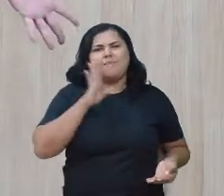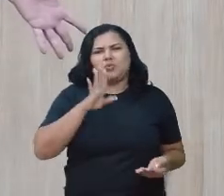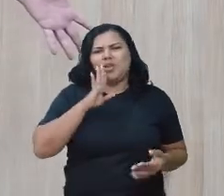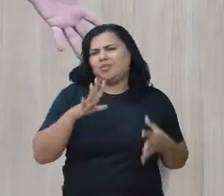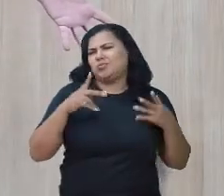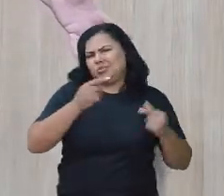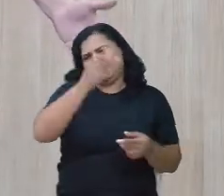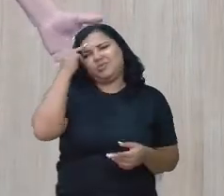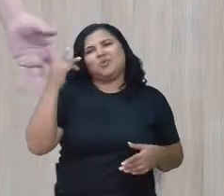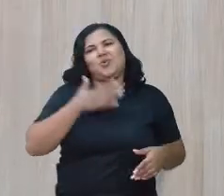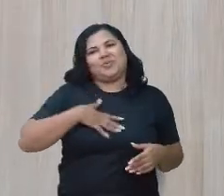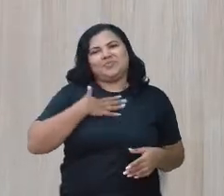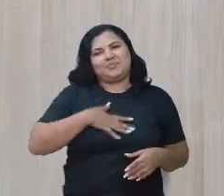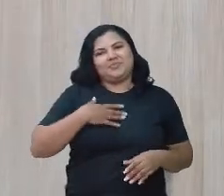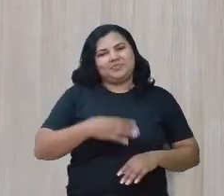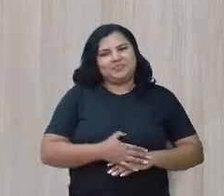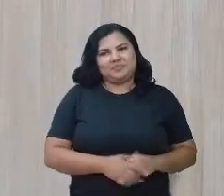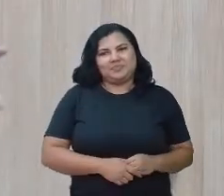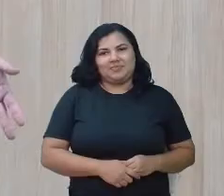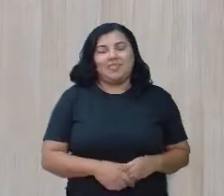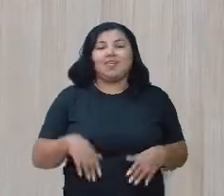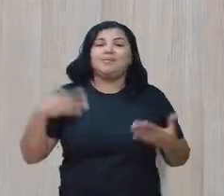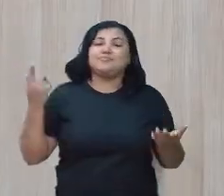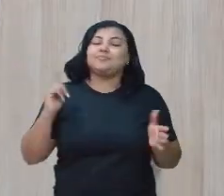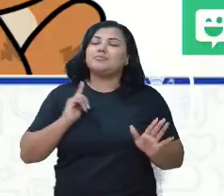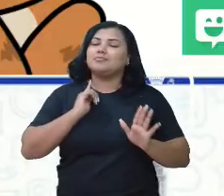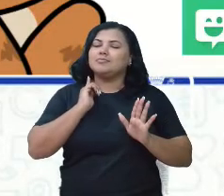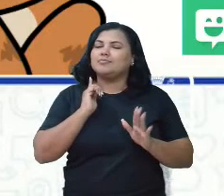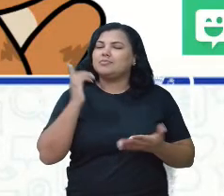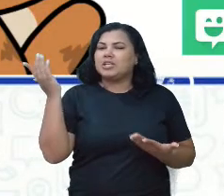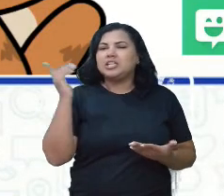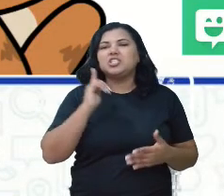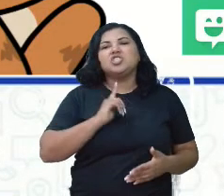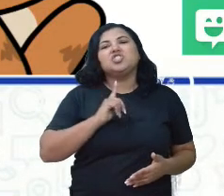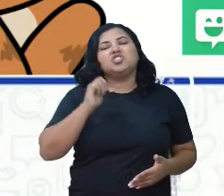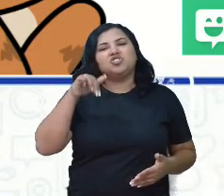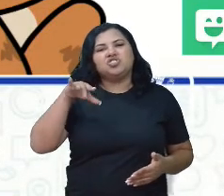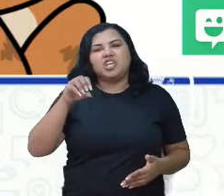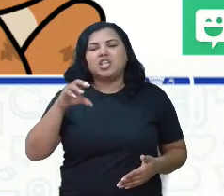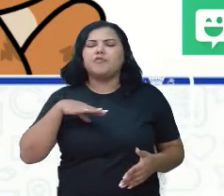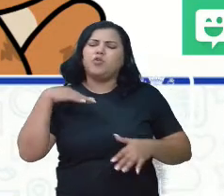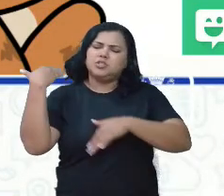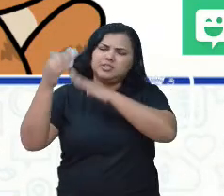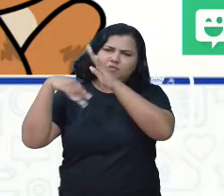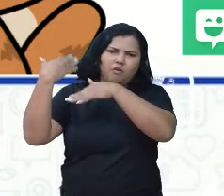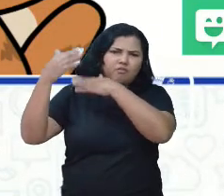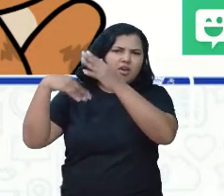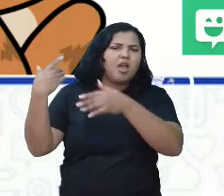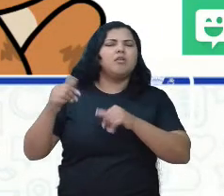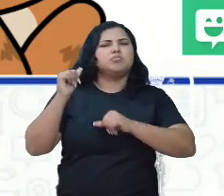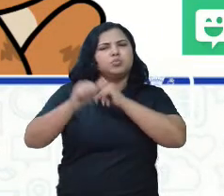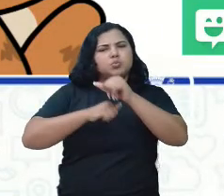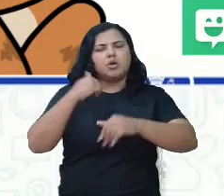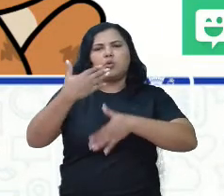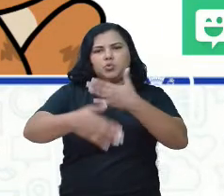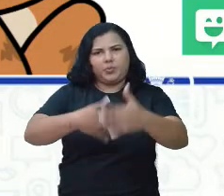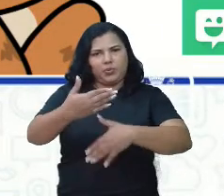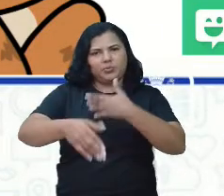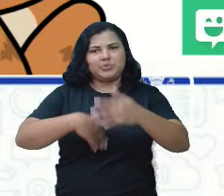mundo gosta de comédia. Então, o gênero comédia, ele foi se desenvolvendo e se diversificando ao longo do